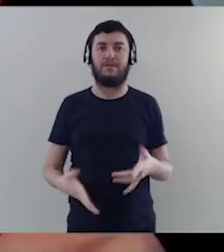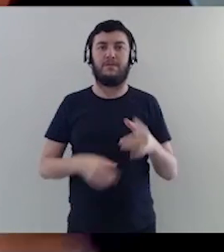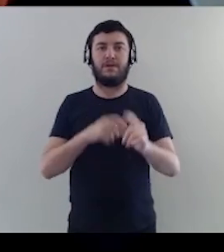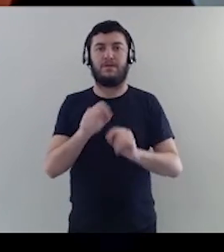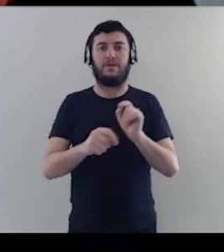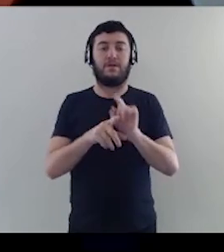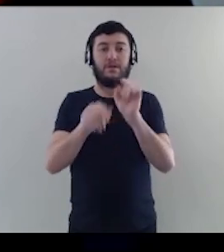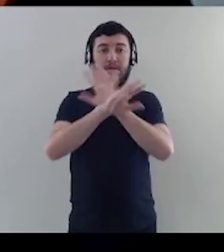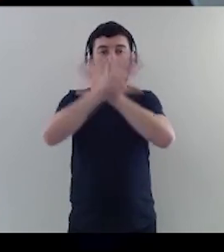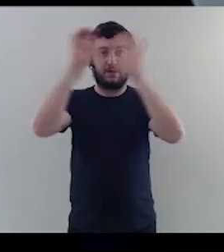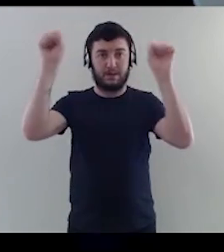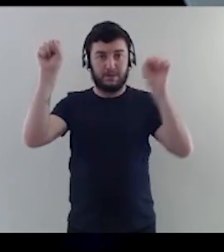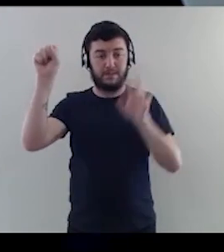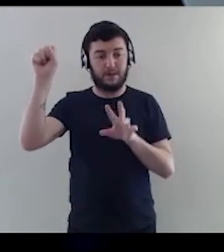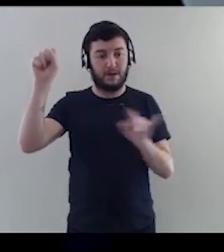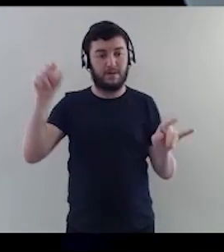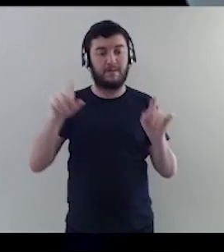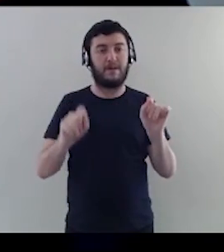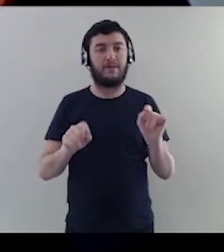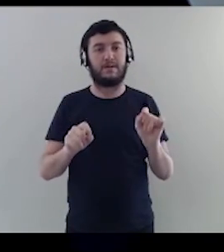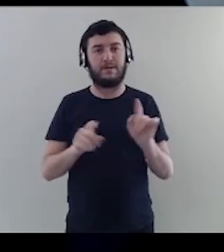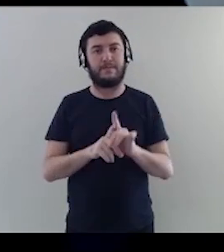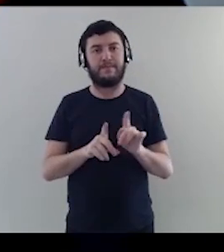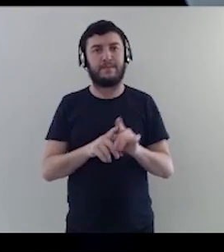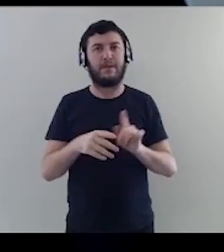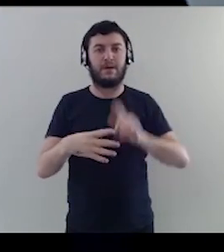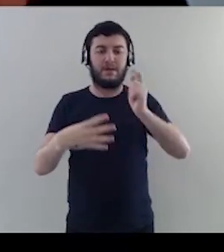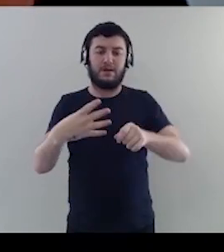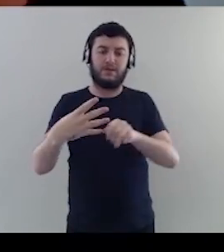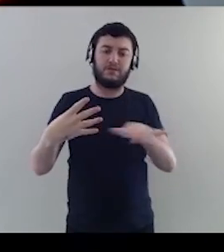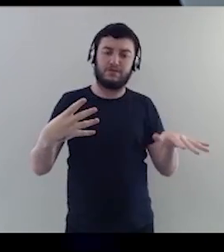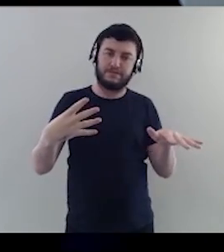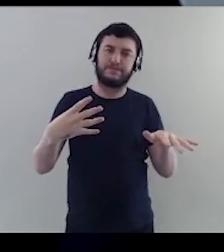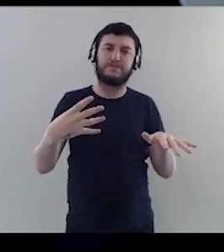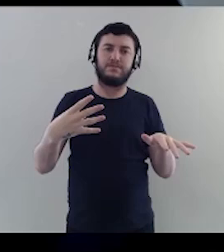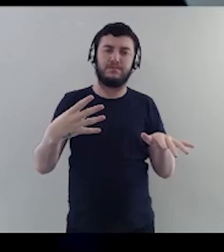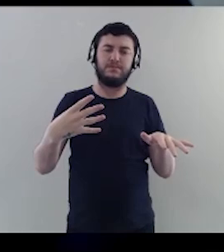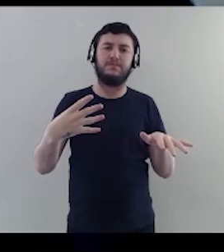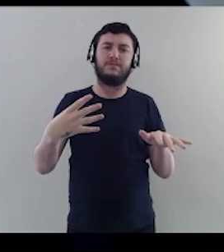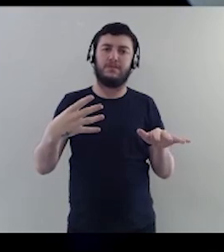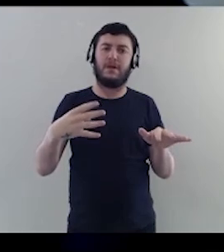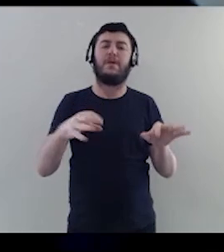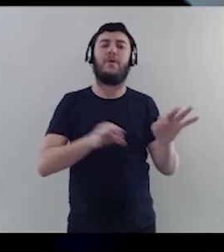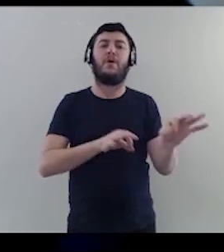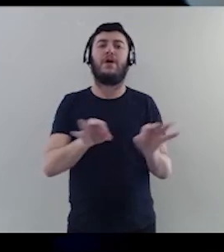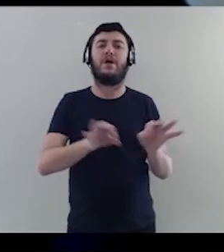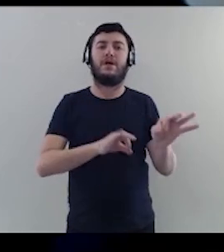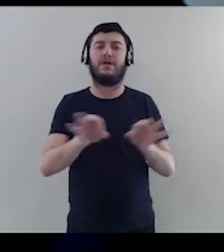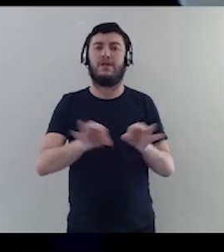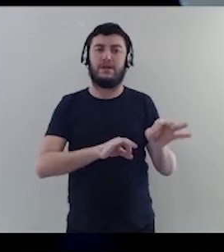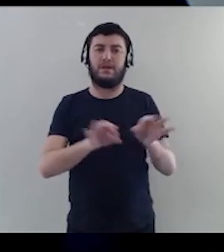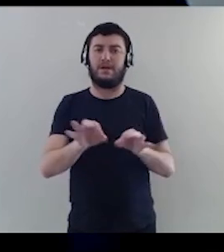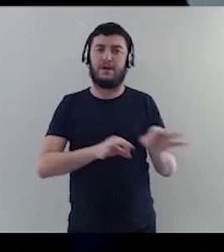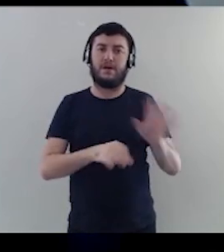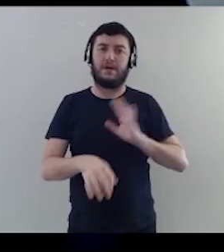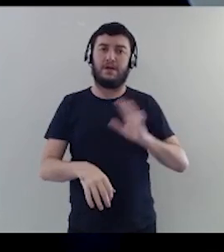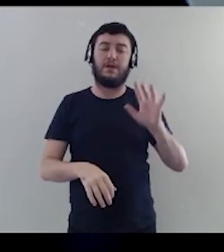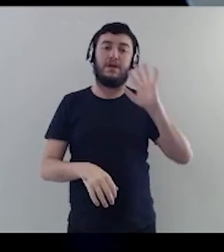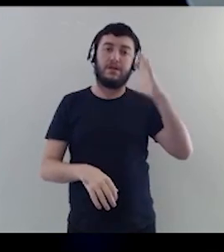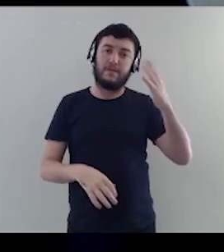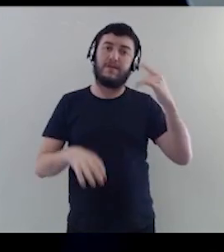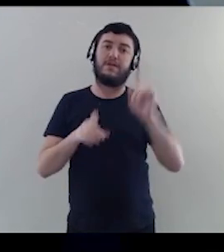uniformizar a sua jurisprudência e mantê-la estável, íntegra e coerente. E temos um artigo muito importante, que é